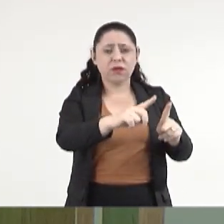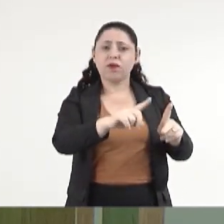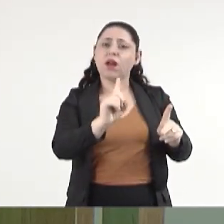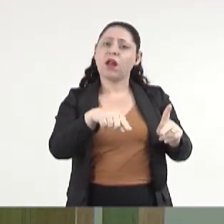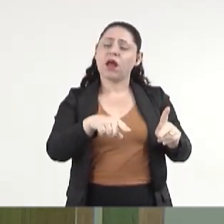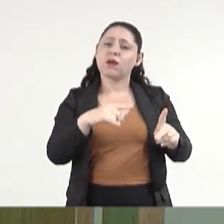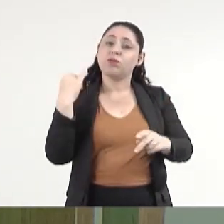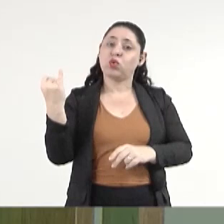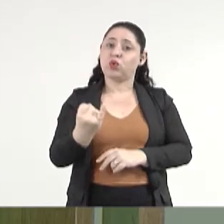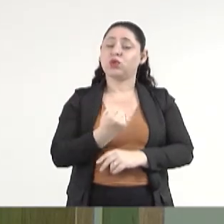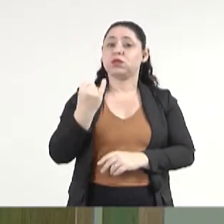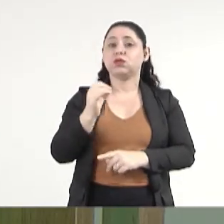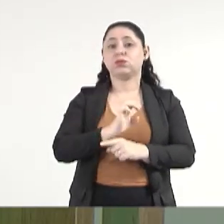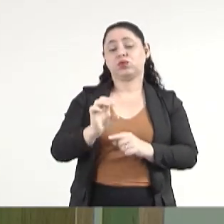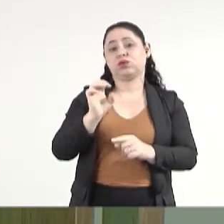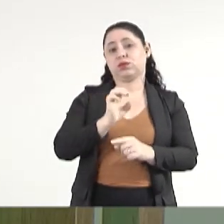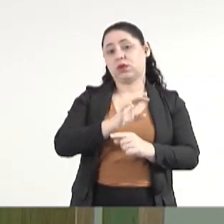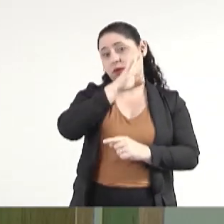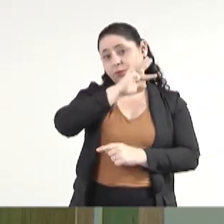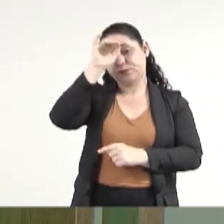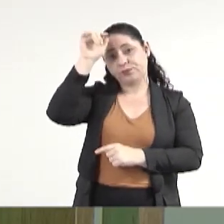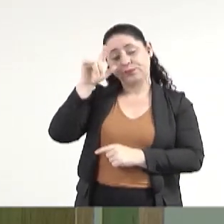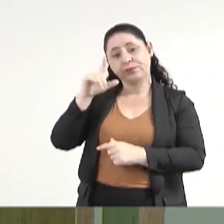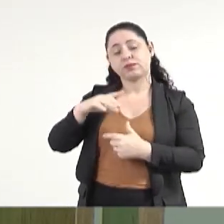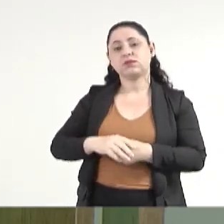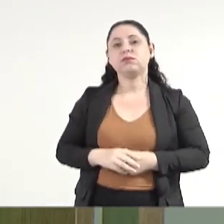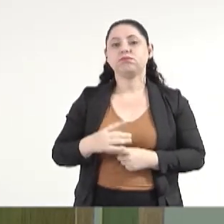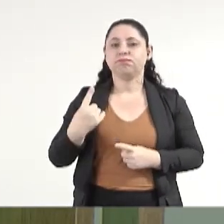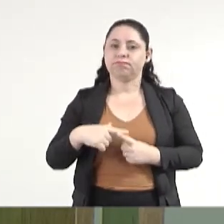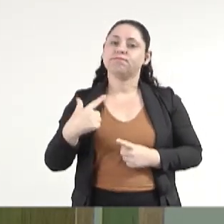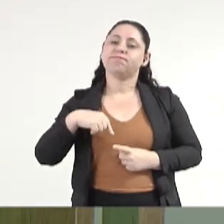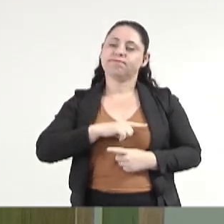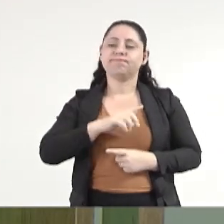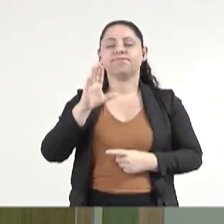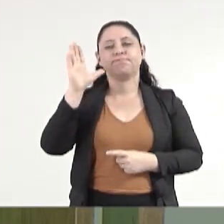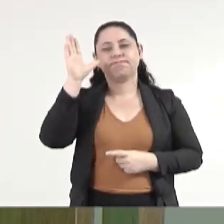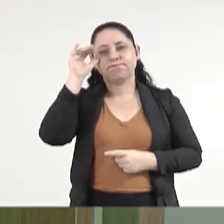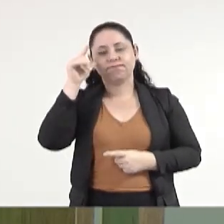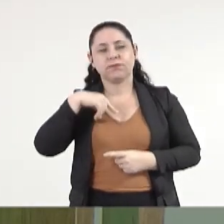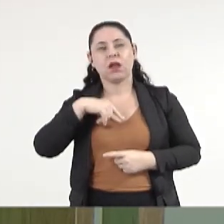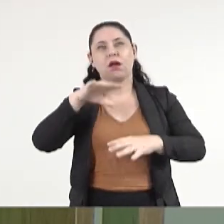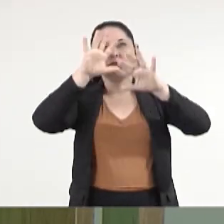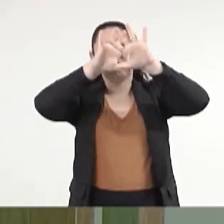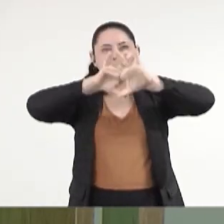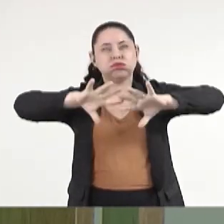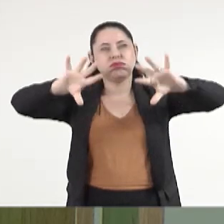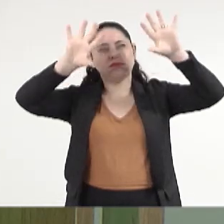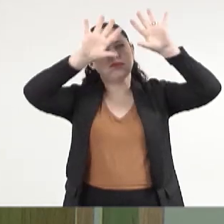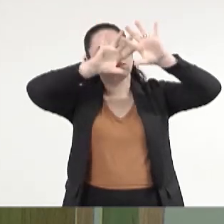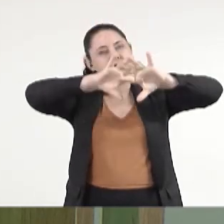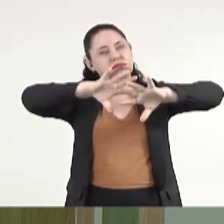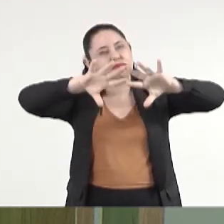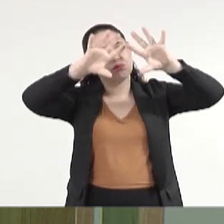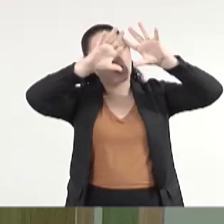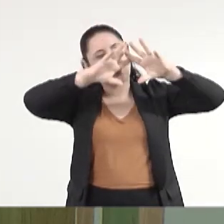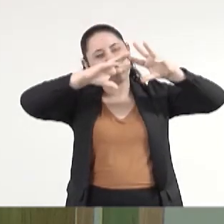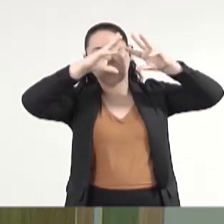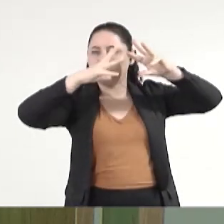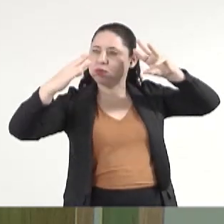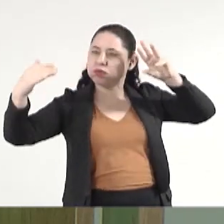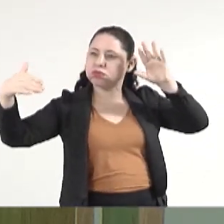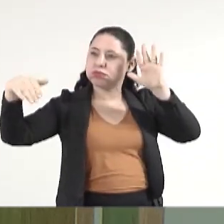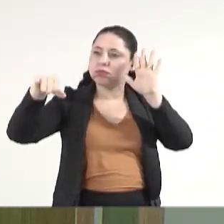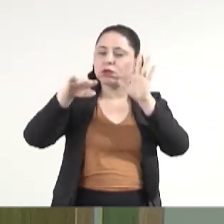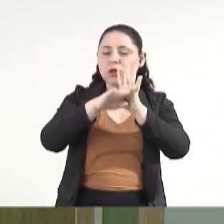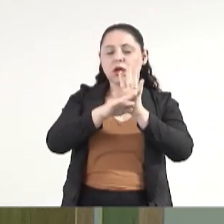população é uma voz importante para o estado do Mato Grosso do Sul. Porque nós também observamos que a fumaça que pegou no Pantanal atingiu nós